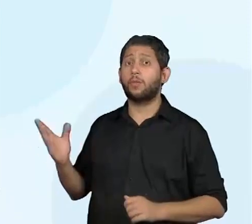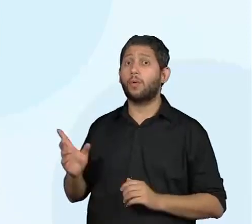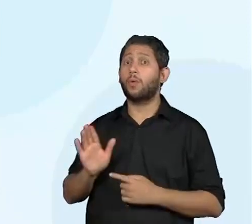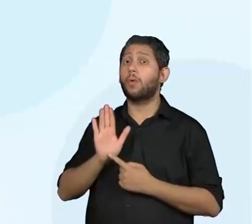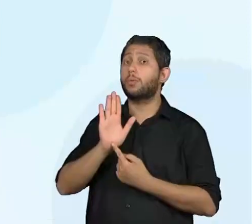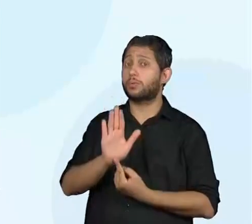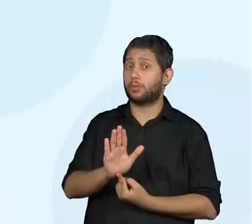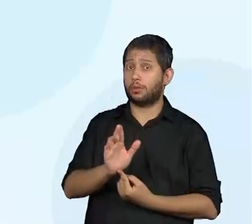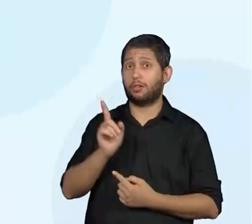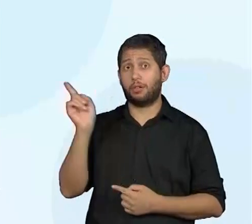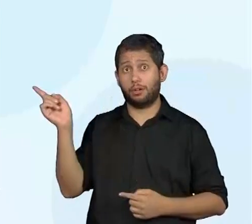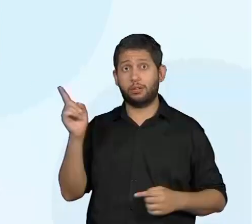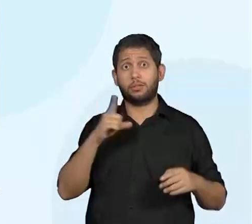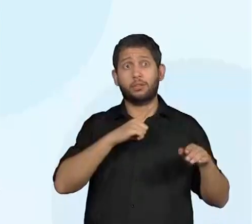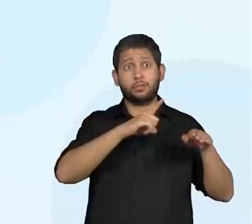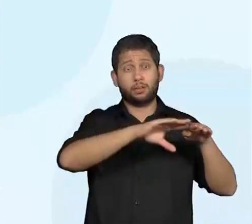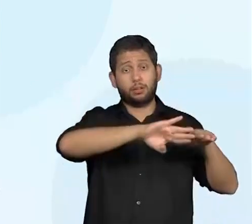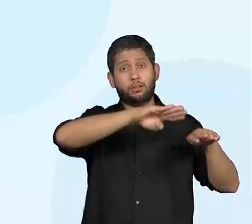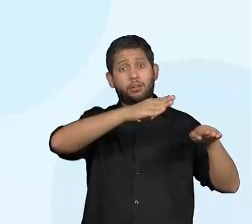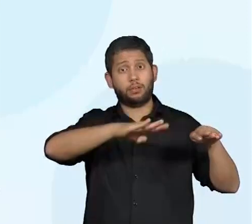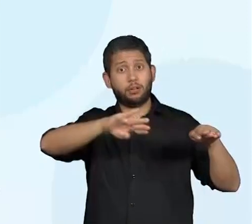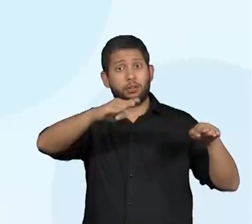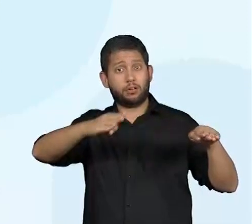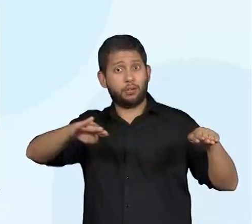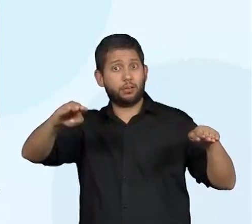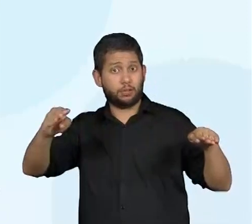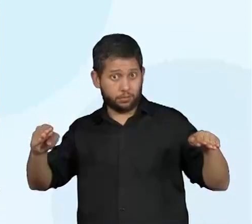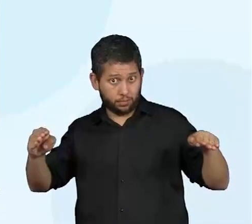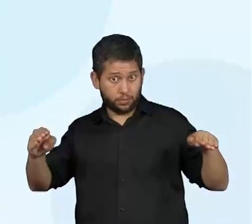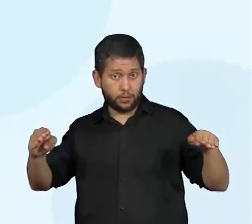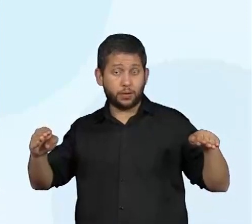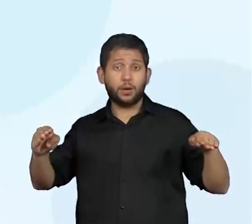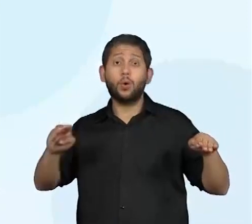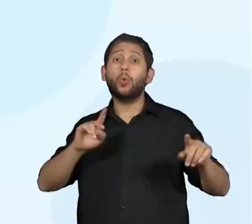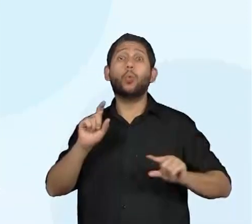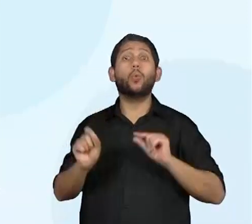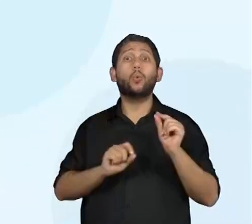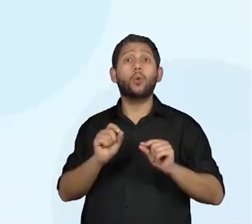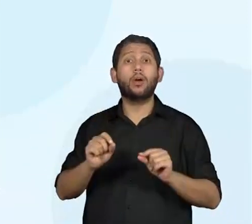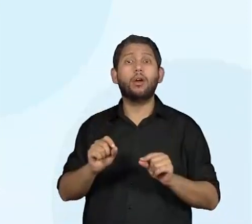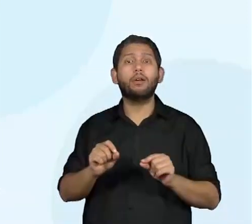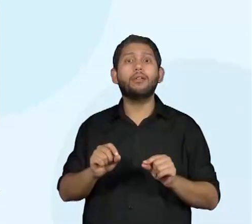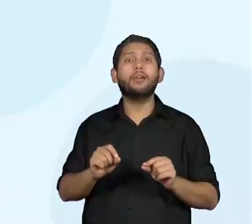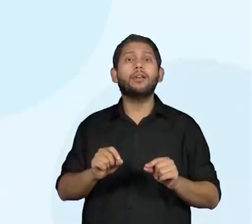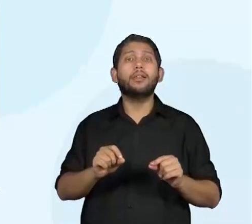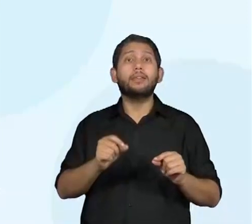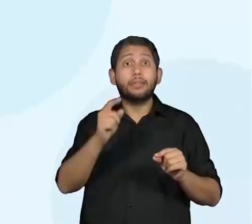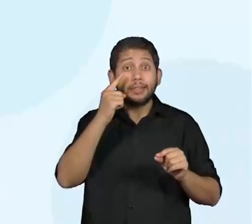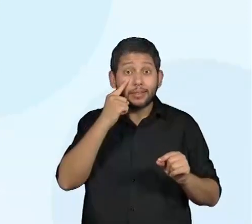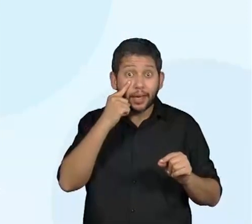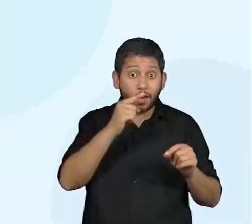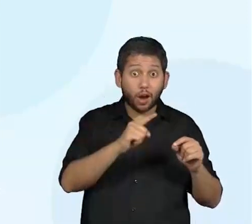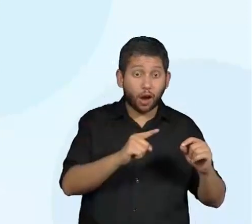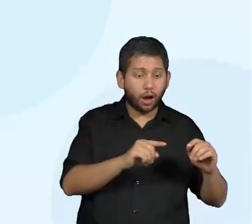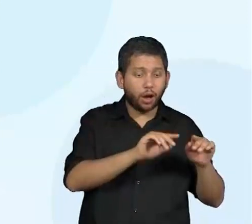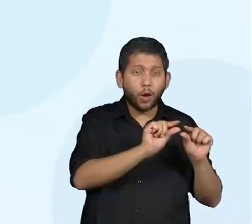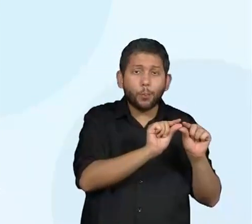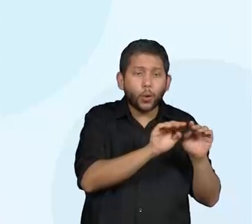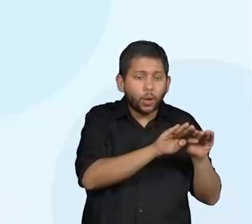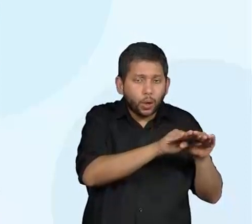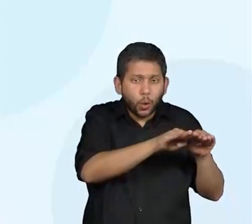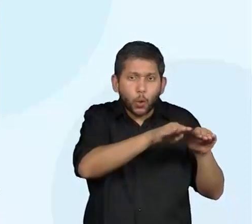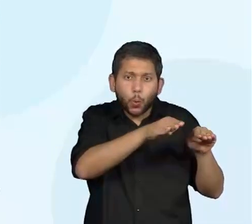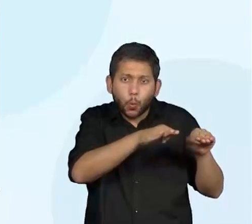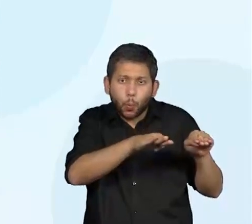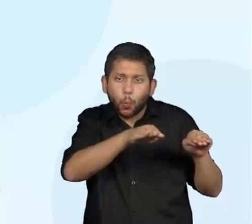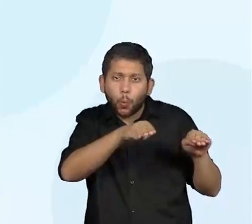Apresentam elevações, ou seja, formas de relevos de grande elevação em